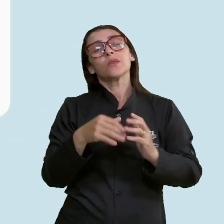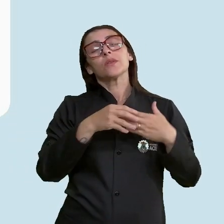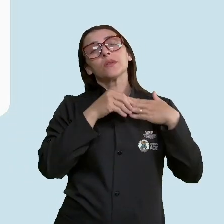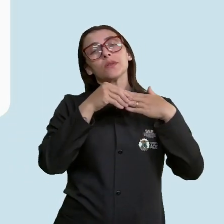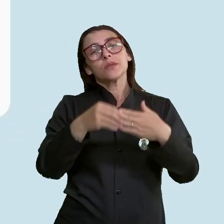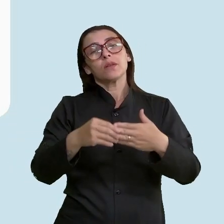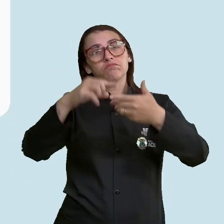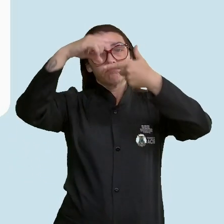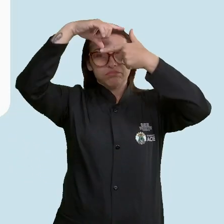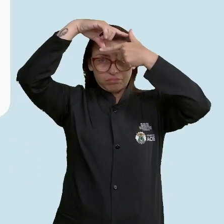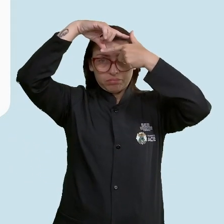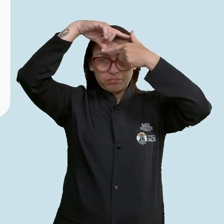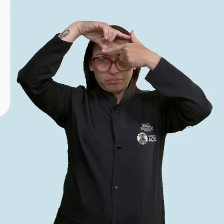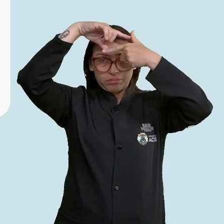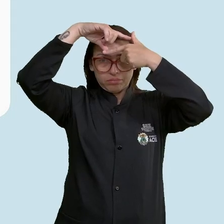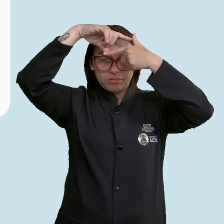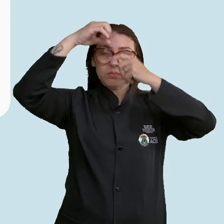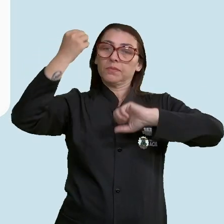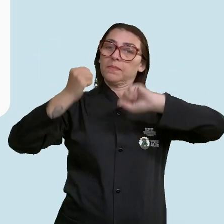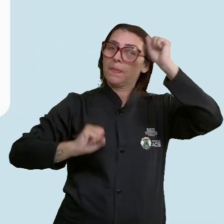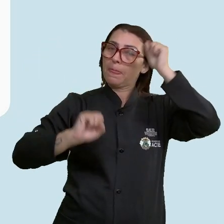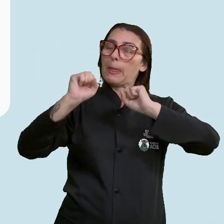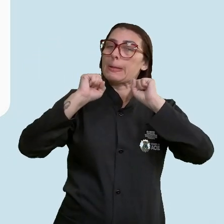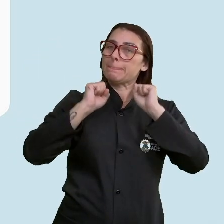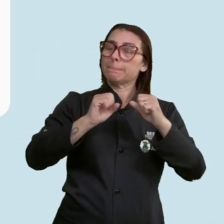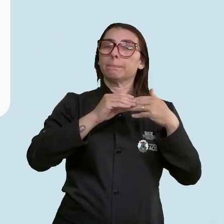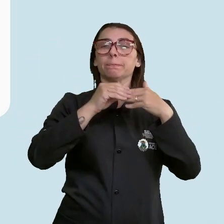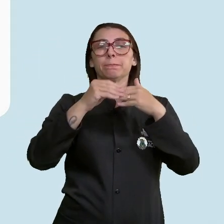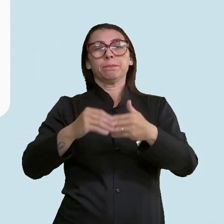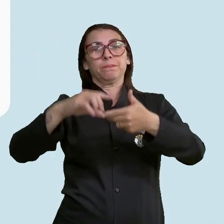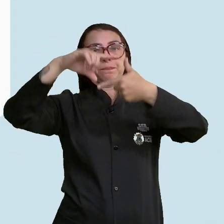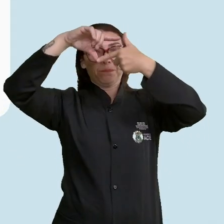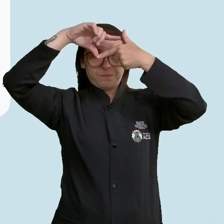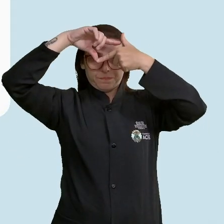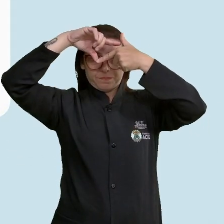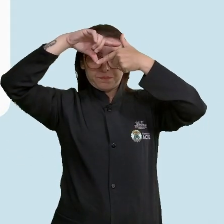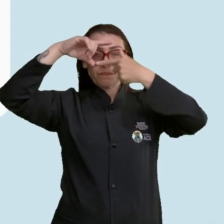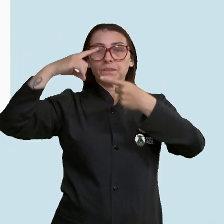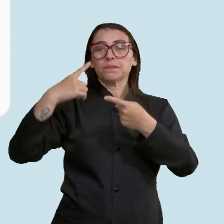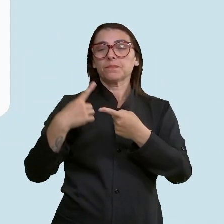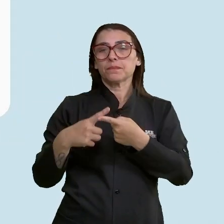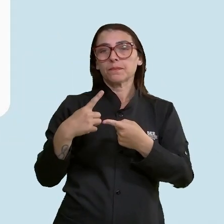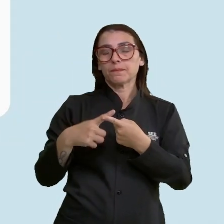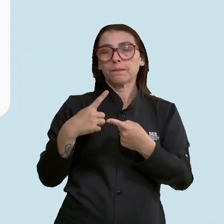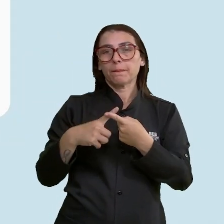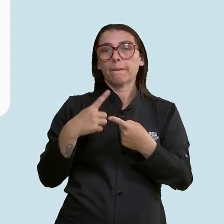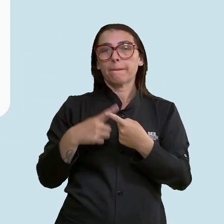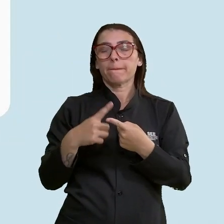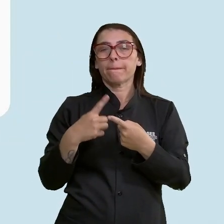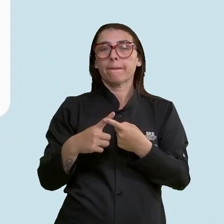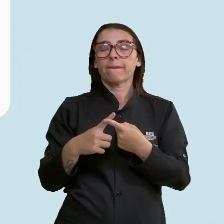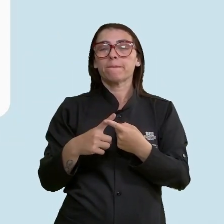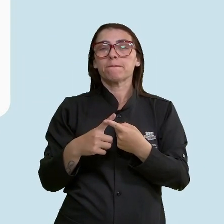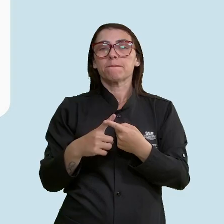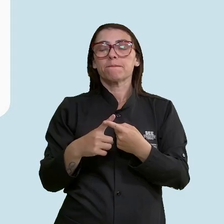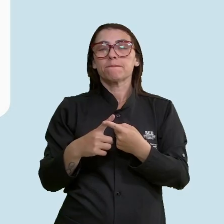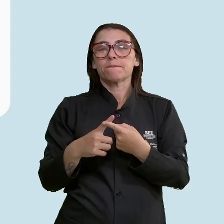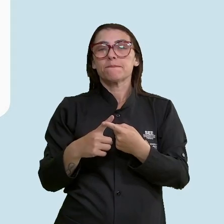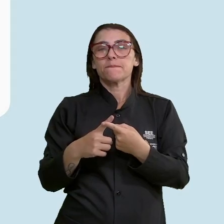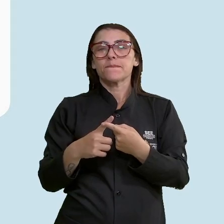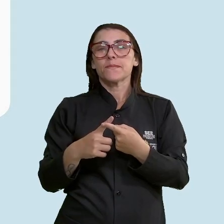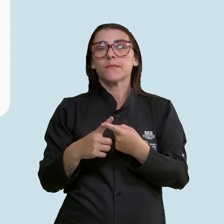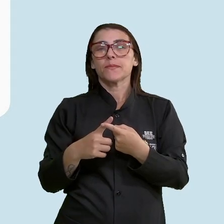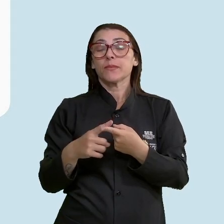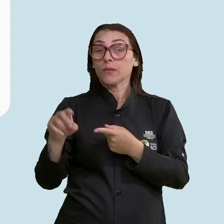a alienação. A indústria cultural ela pode levar à alienação, porque os indivíduos eles são tratados como